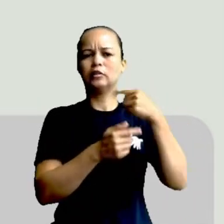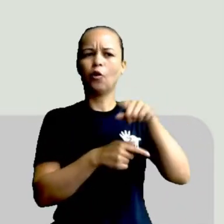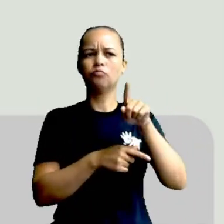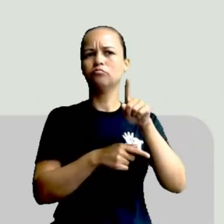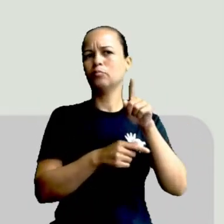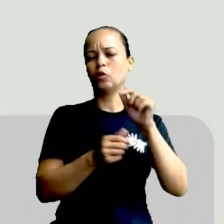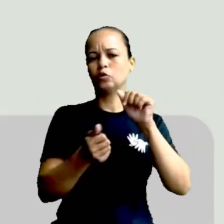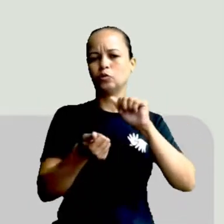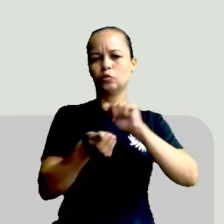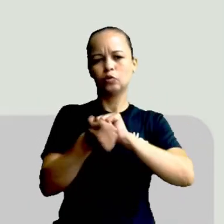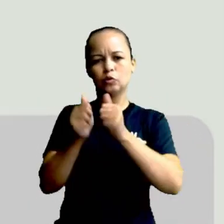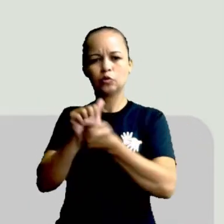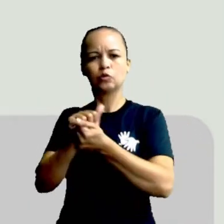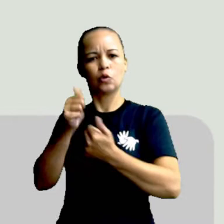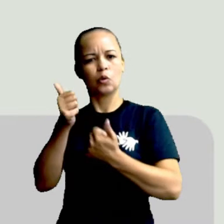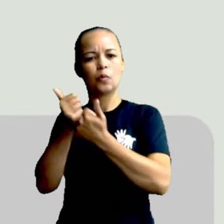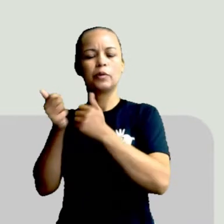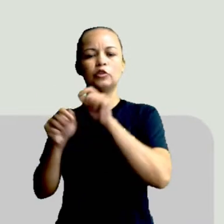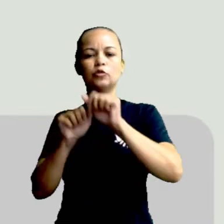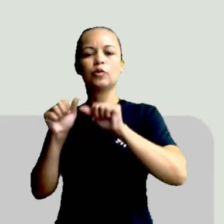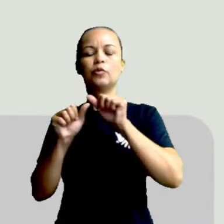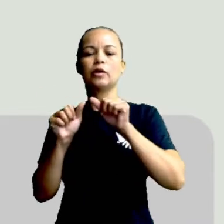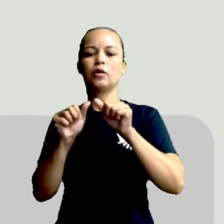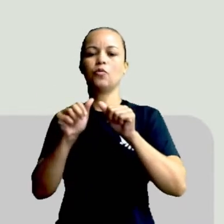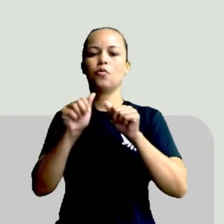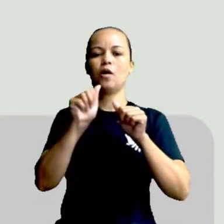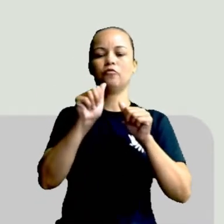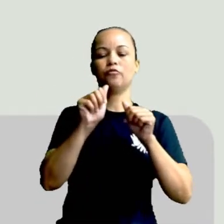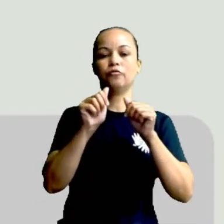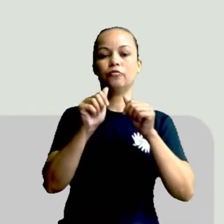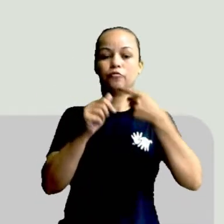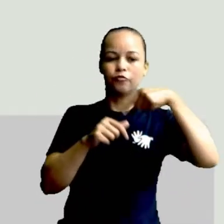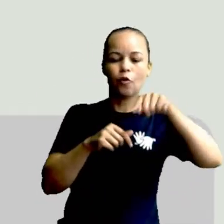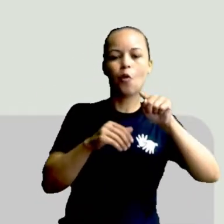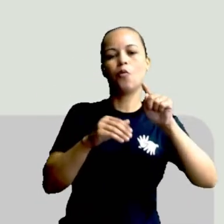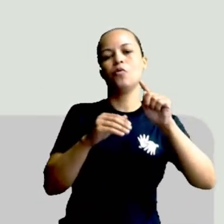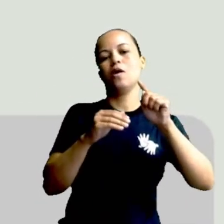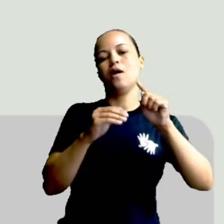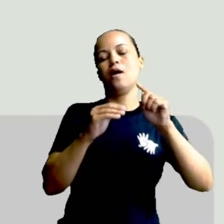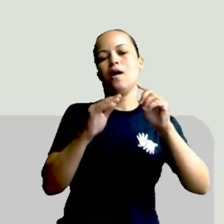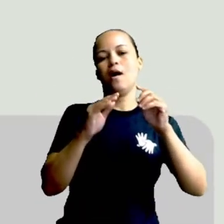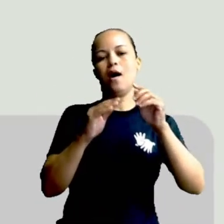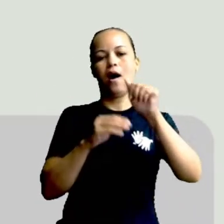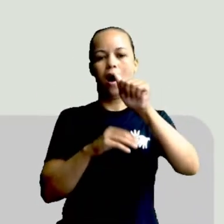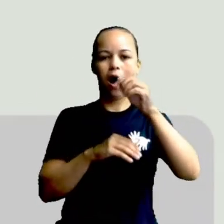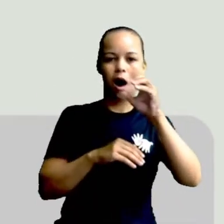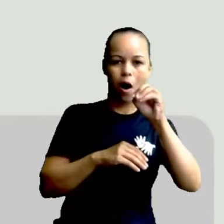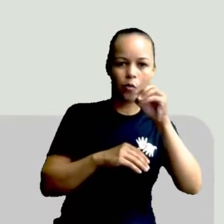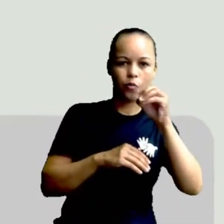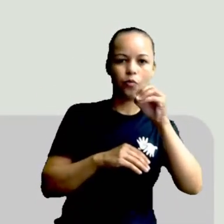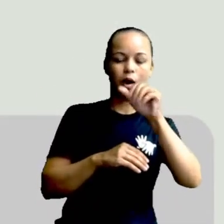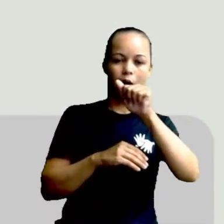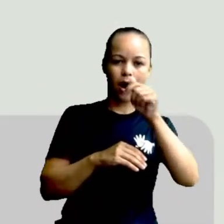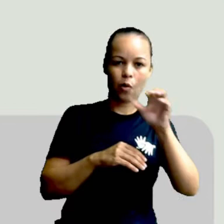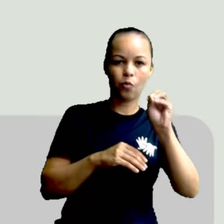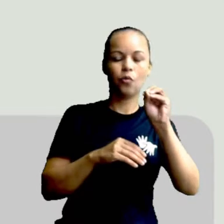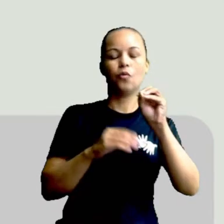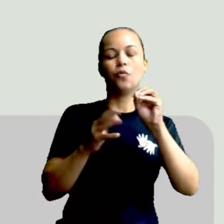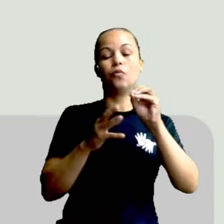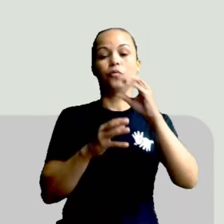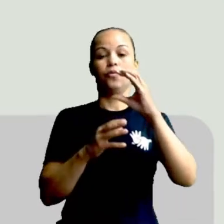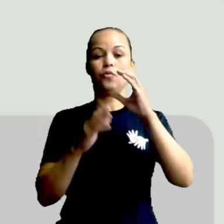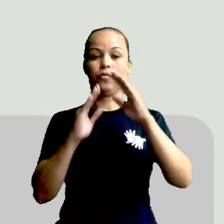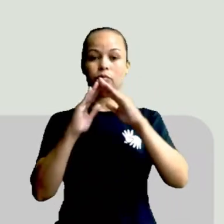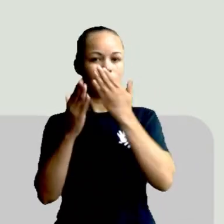ao Colégio então se eu faço uso do ao substituindo o substantivo feminino pelo masculino